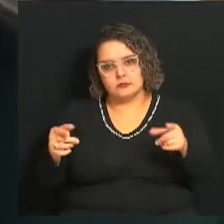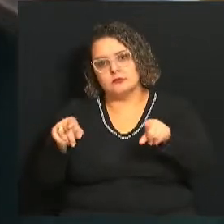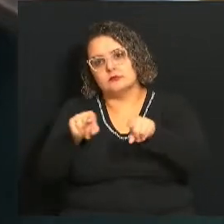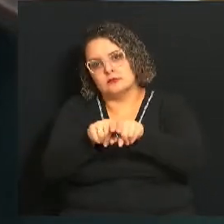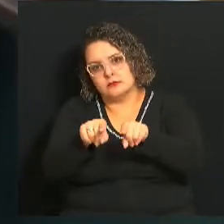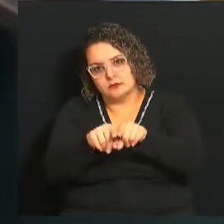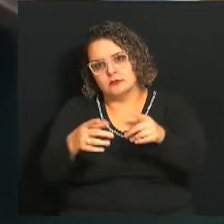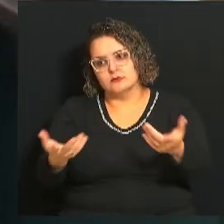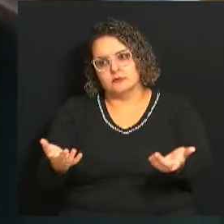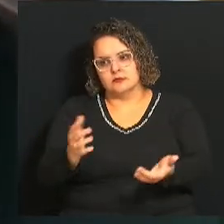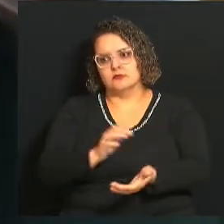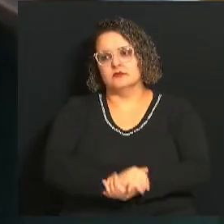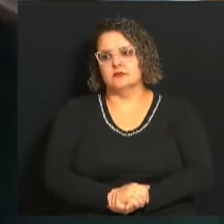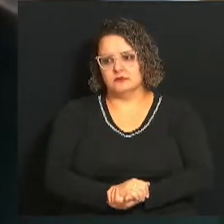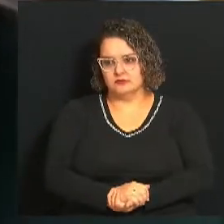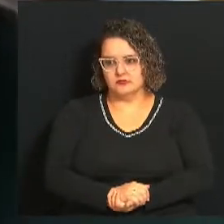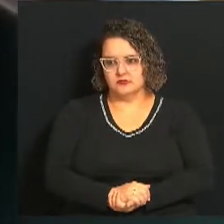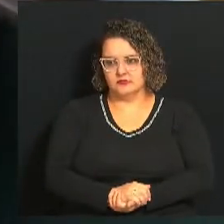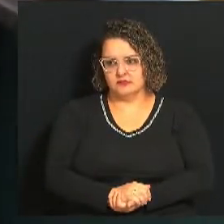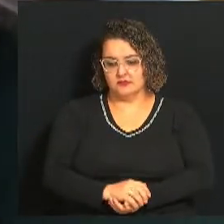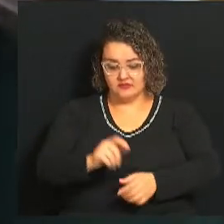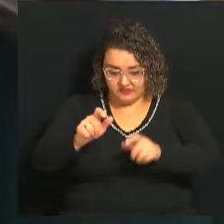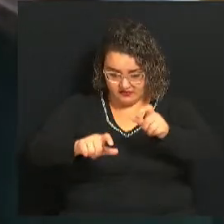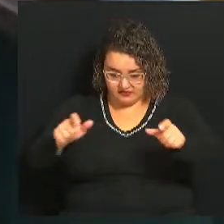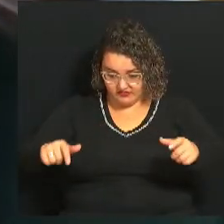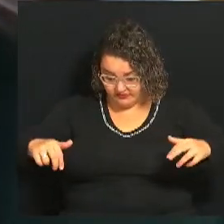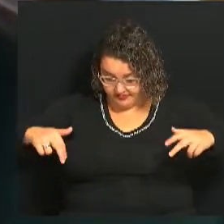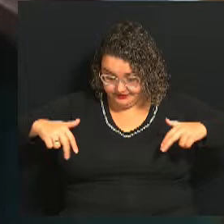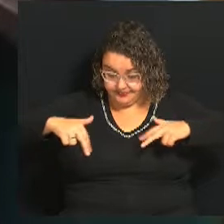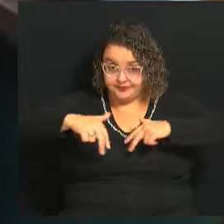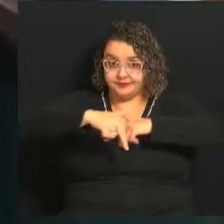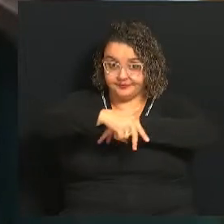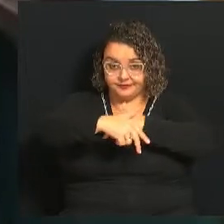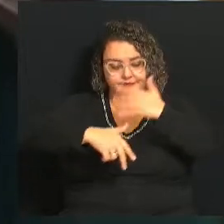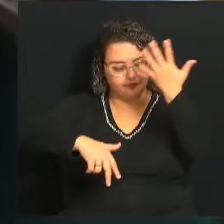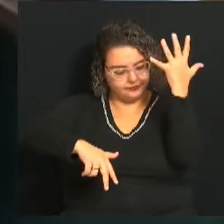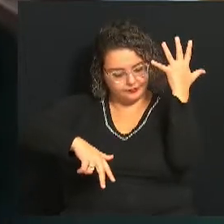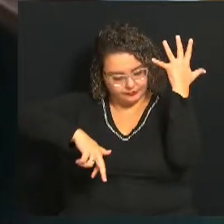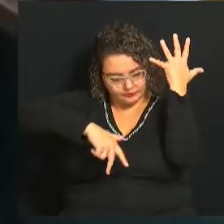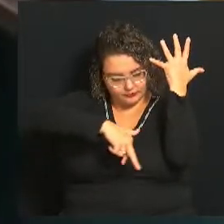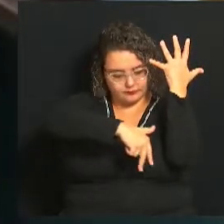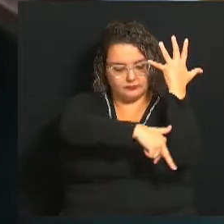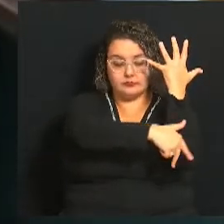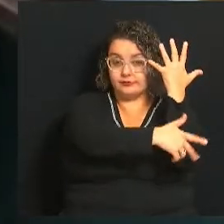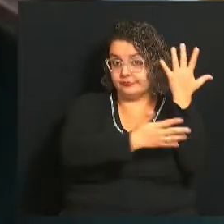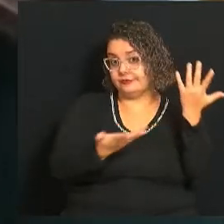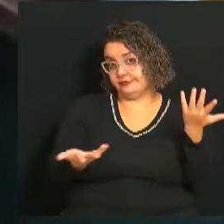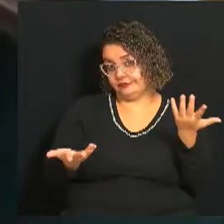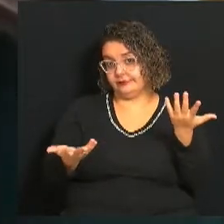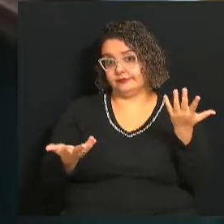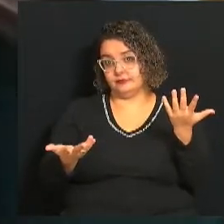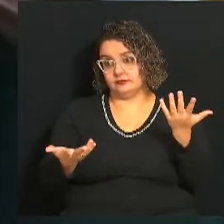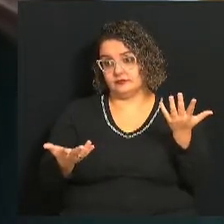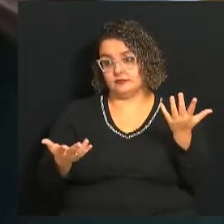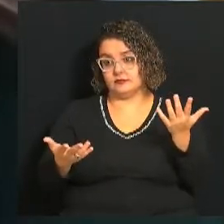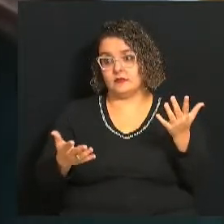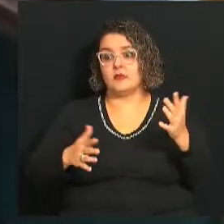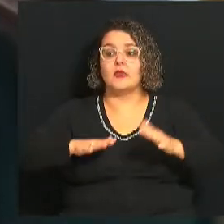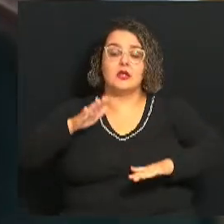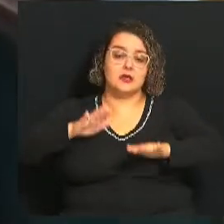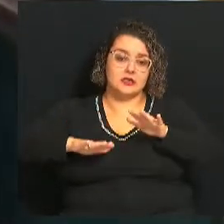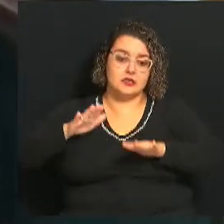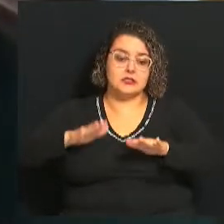da questão das pessoas que transitam nas calçadas. E muitas vezes nós recebemos